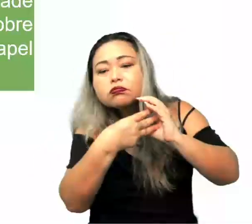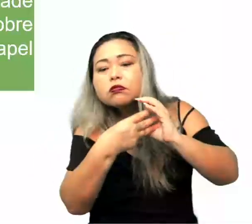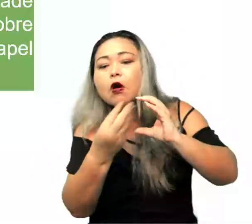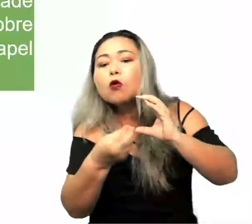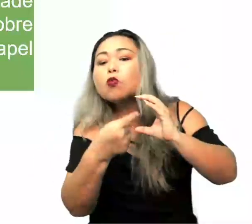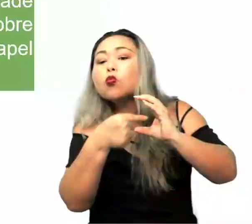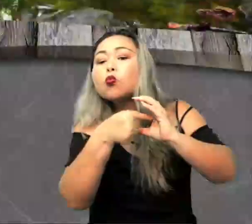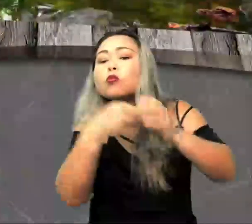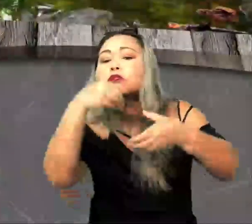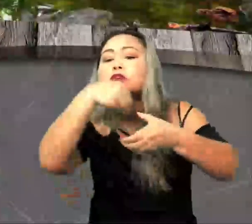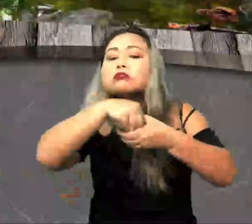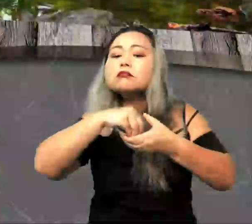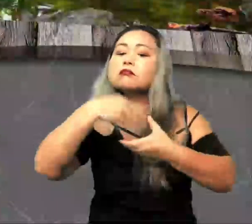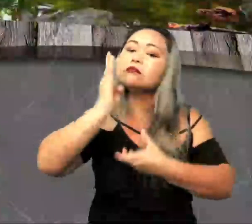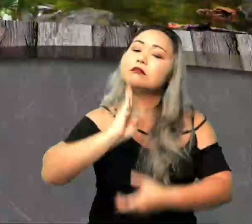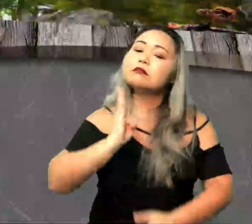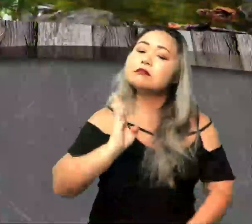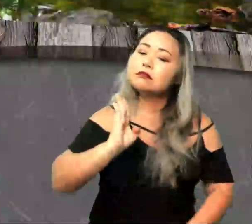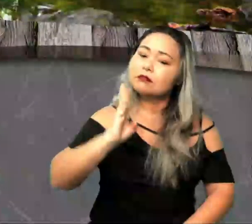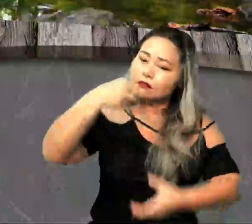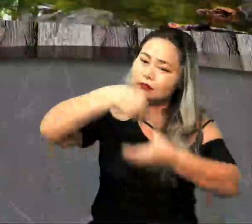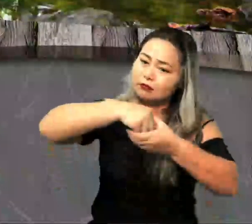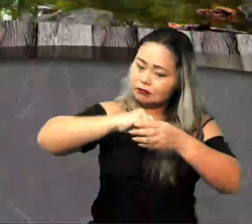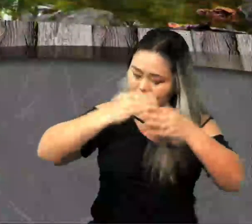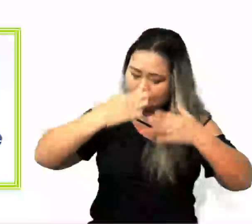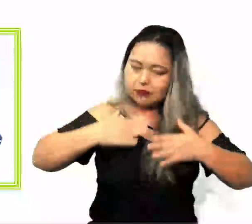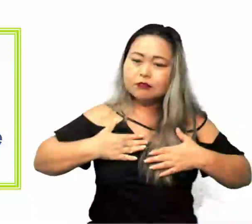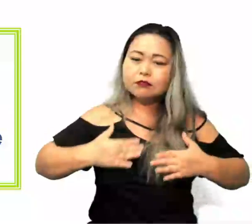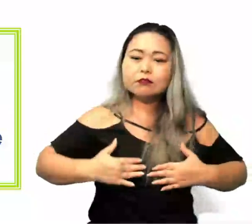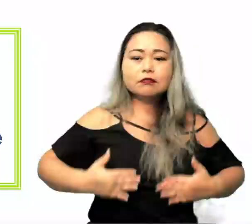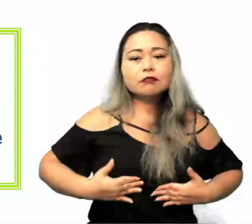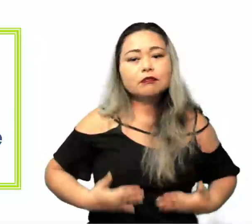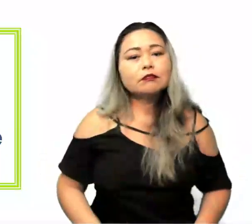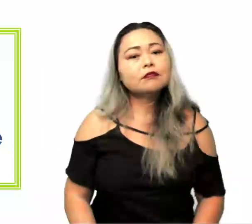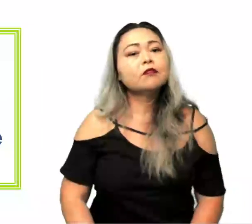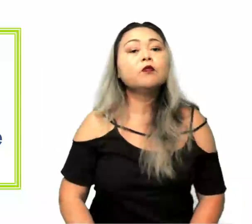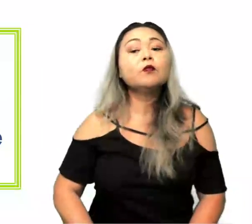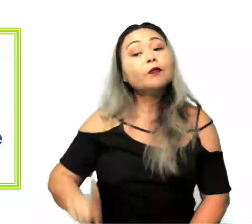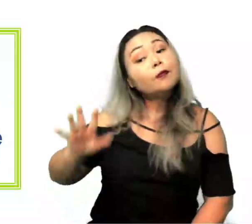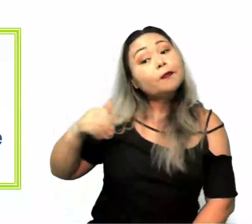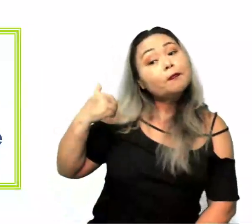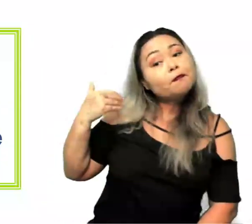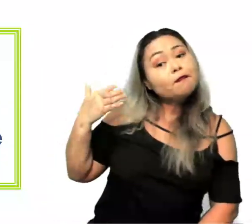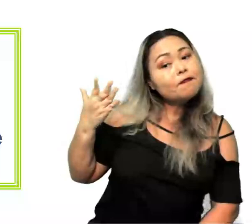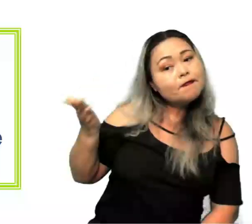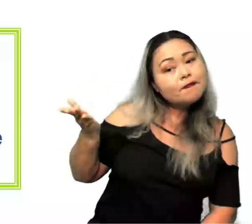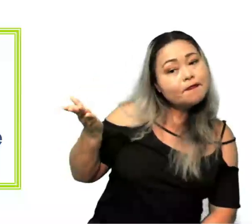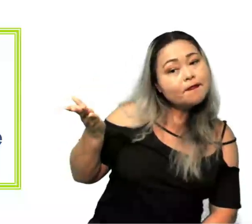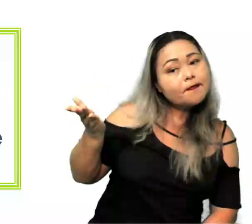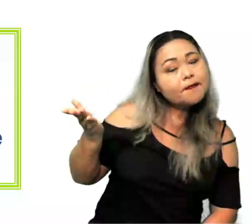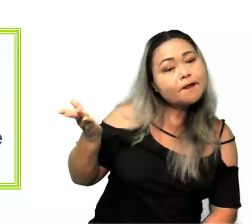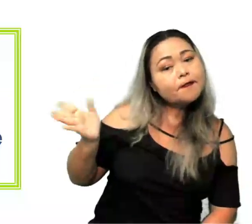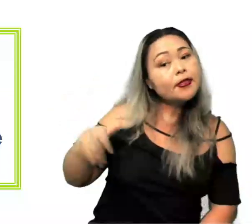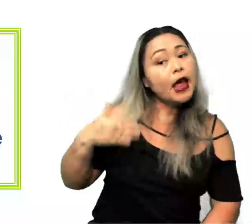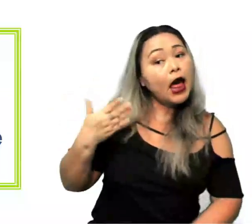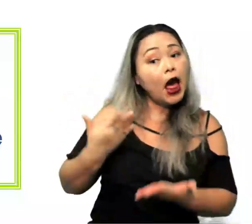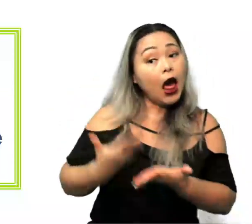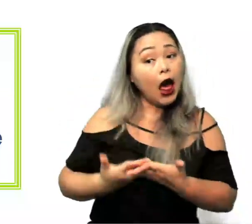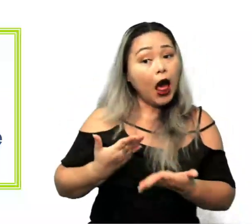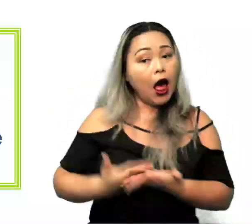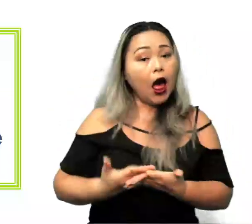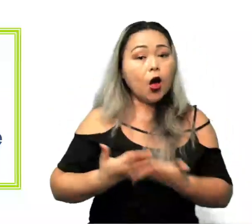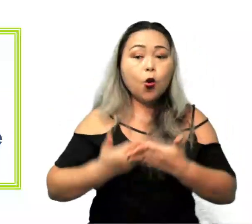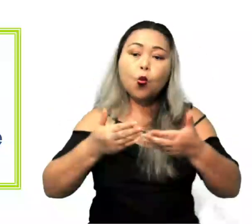papel biológico. Ok? Vamos lá, então, para o nosso material. Então, nós vamos estar falando na aula de hoje sobre